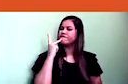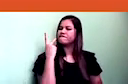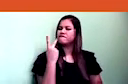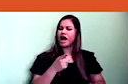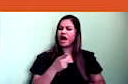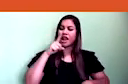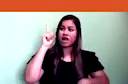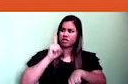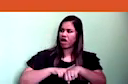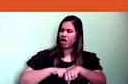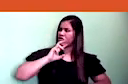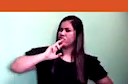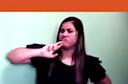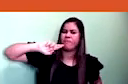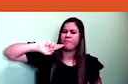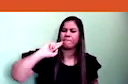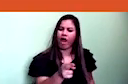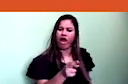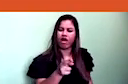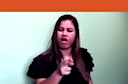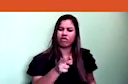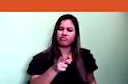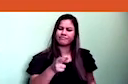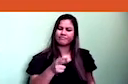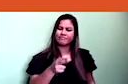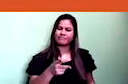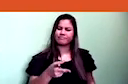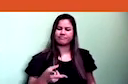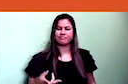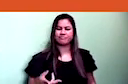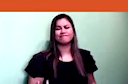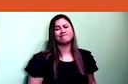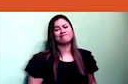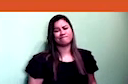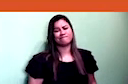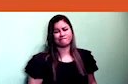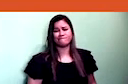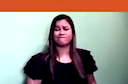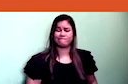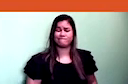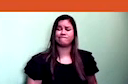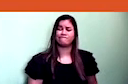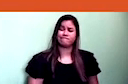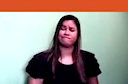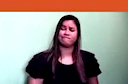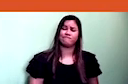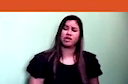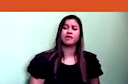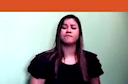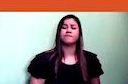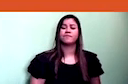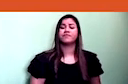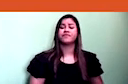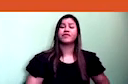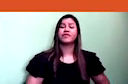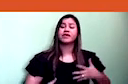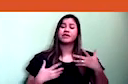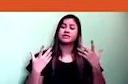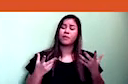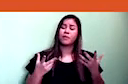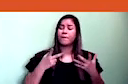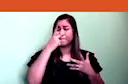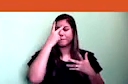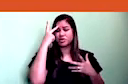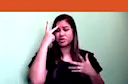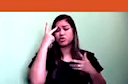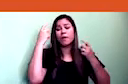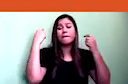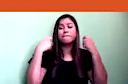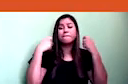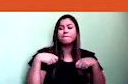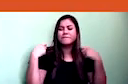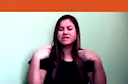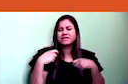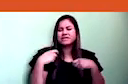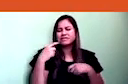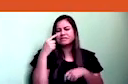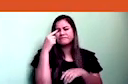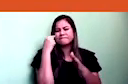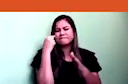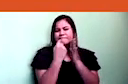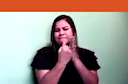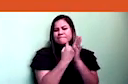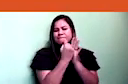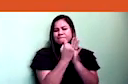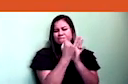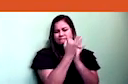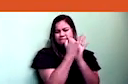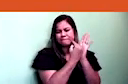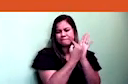de defesa, né? Algumas são até agressivas na fala. Então, eu diria que são pessoas que precisam se revisitar, né?